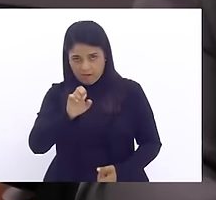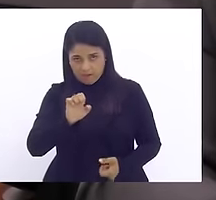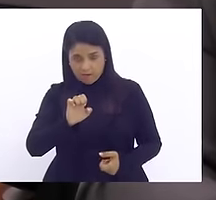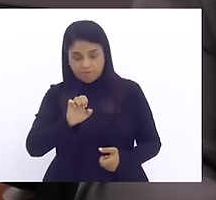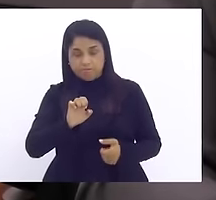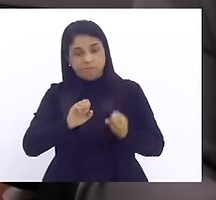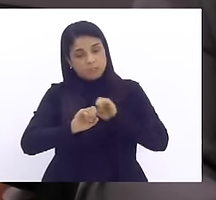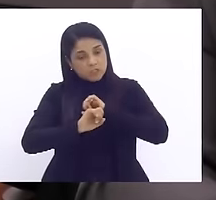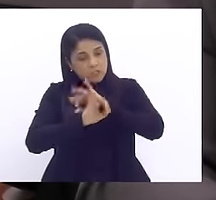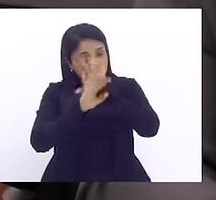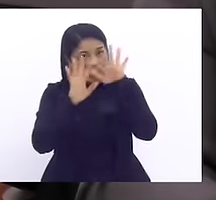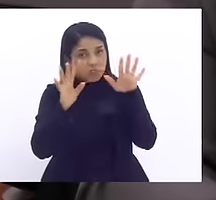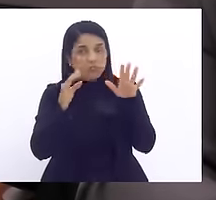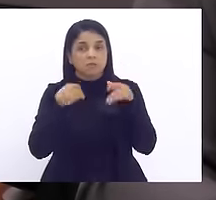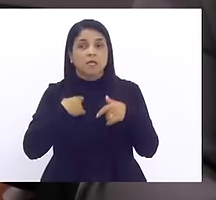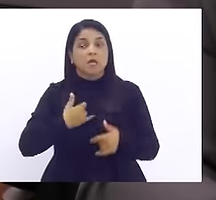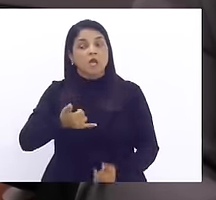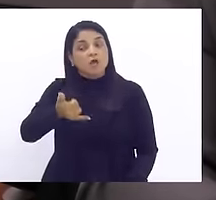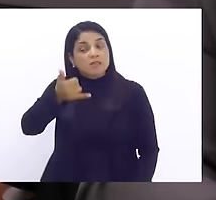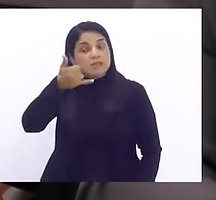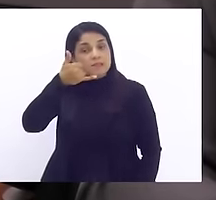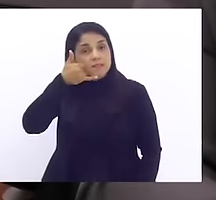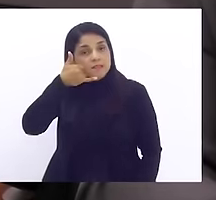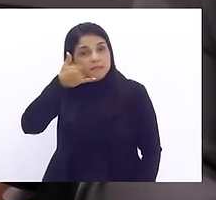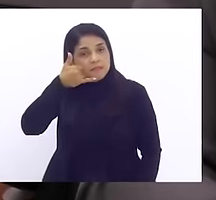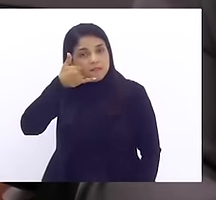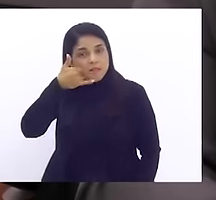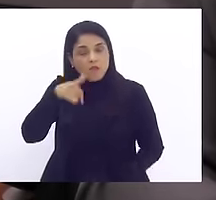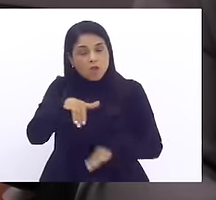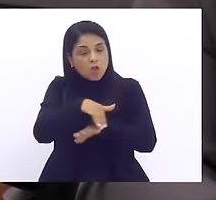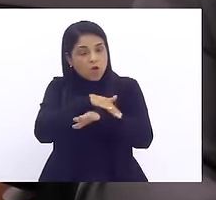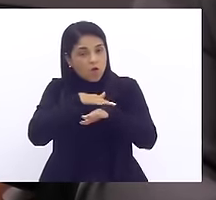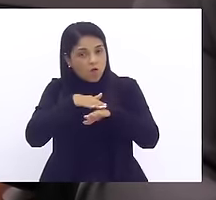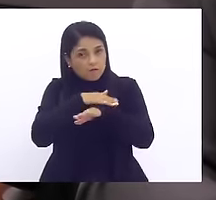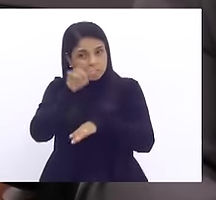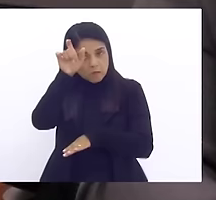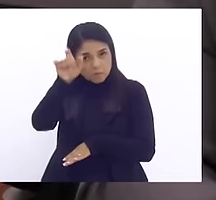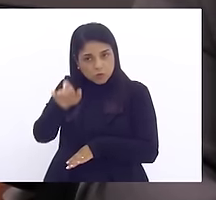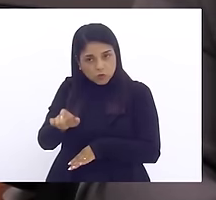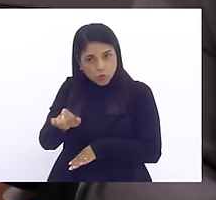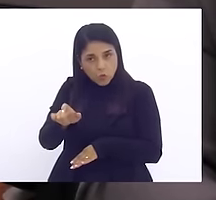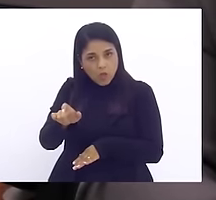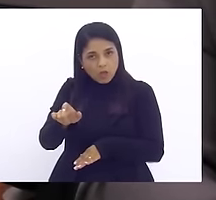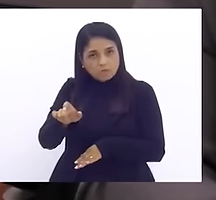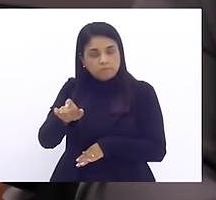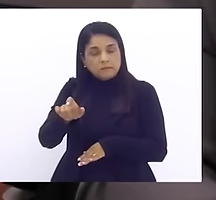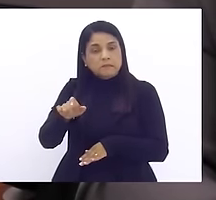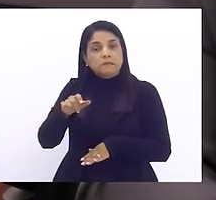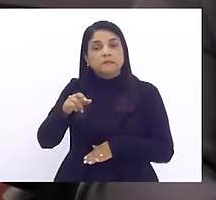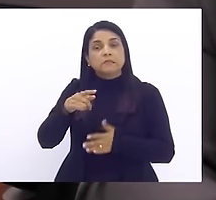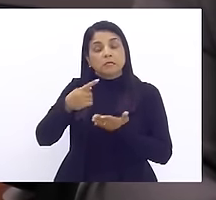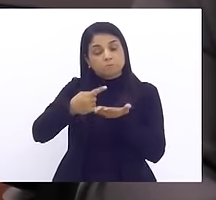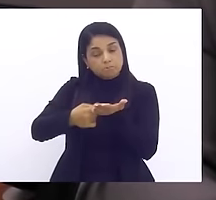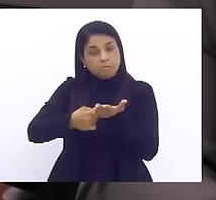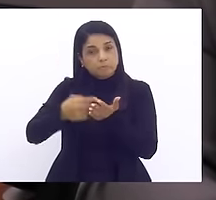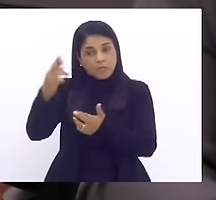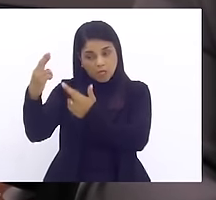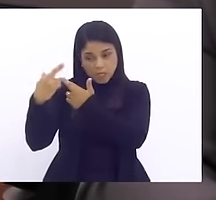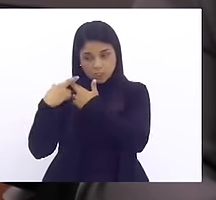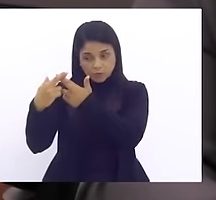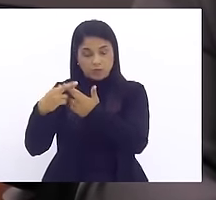eu por telefone conversei com uma pessoa que é incumbida das questões de fiscalização lá de